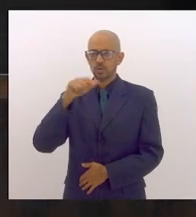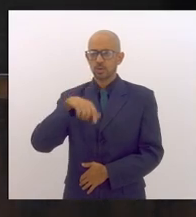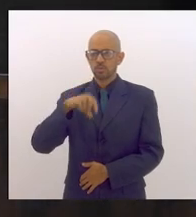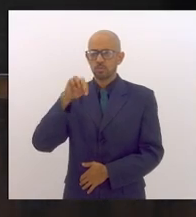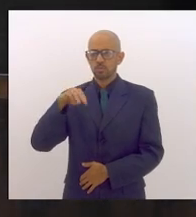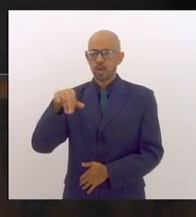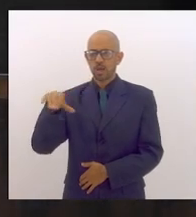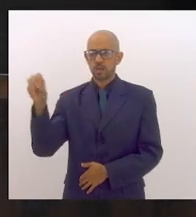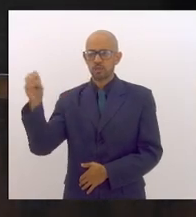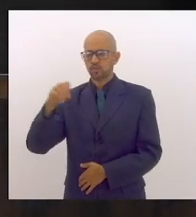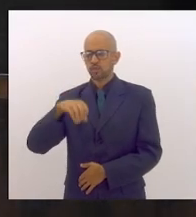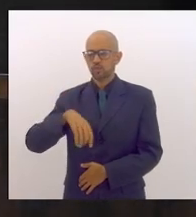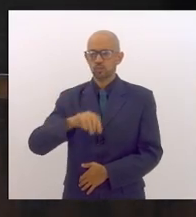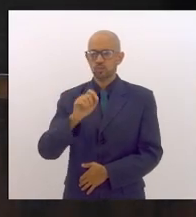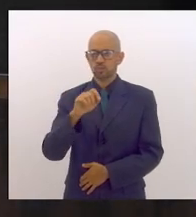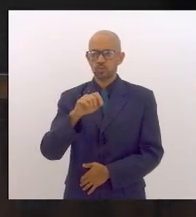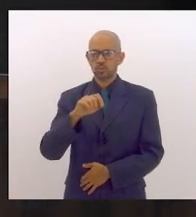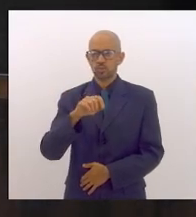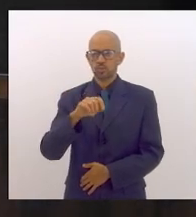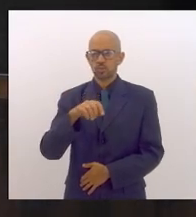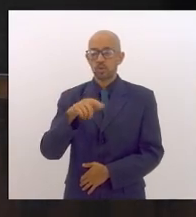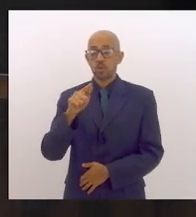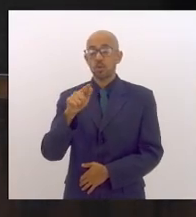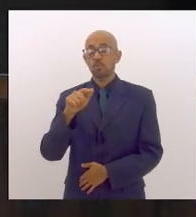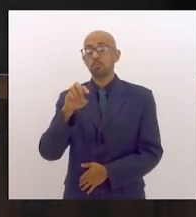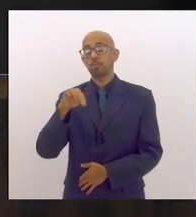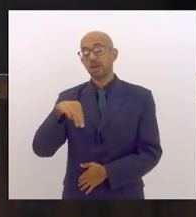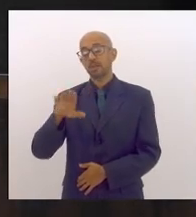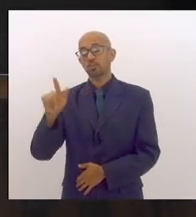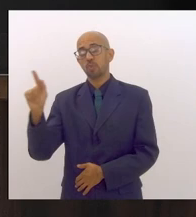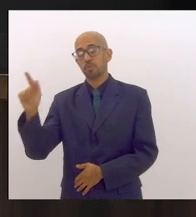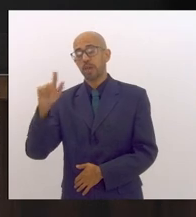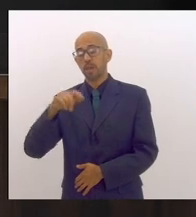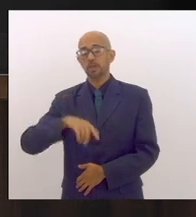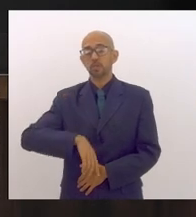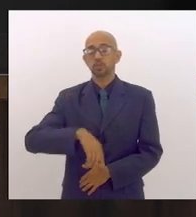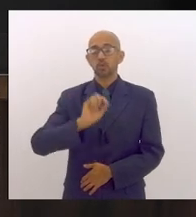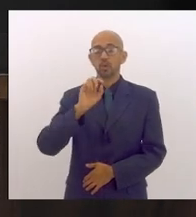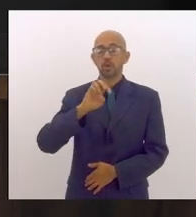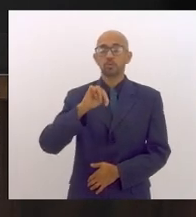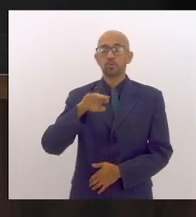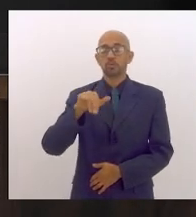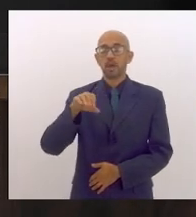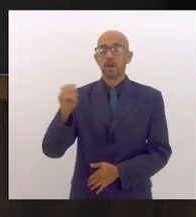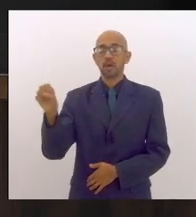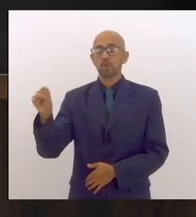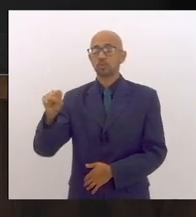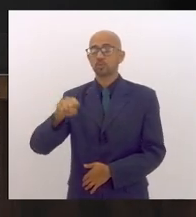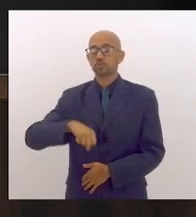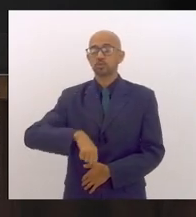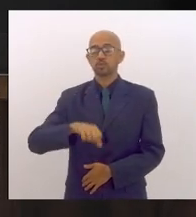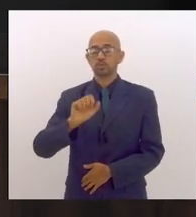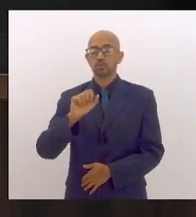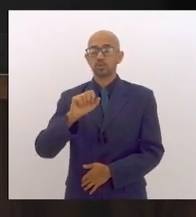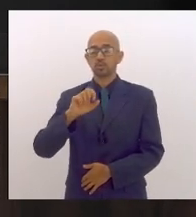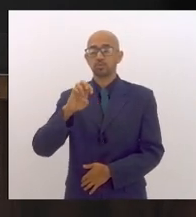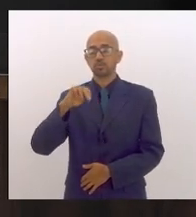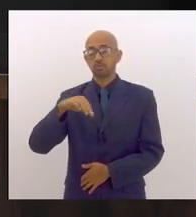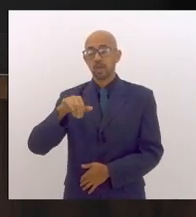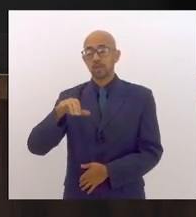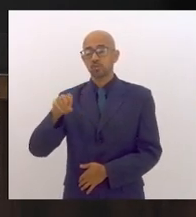Canella, deputado Márcio Gualberto, deputado Marcos Abraão, deputado Marcos